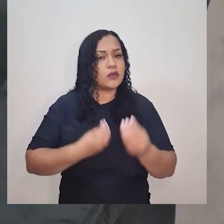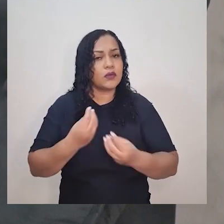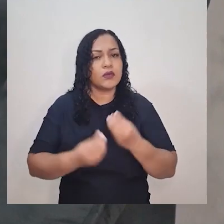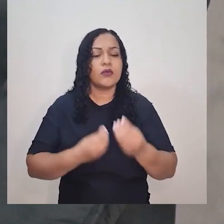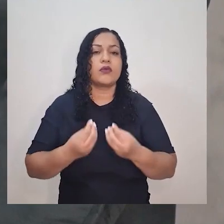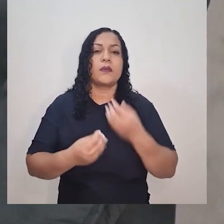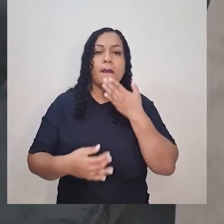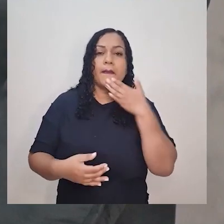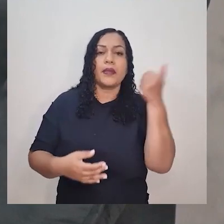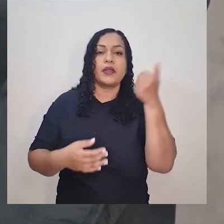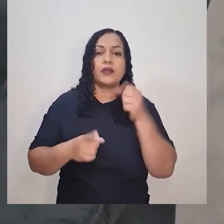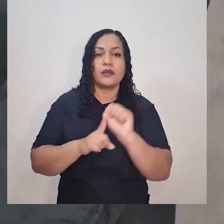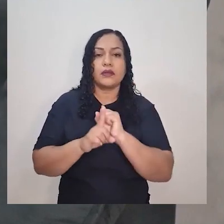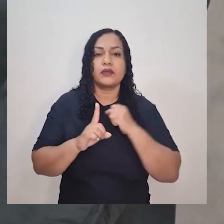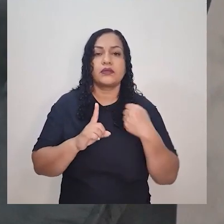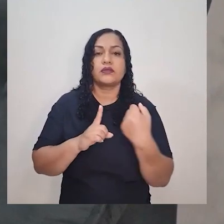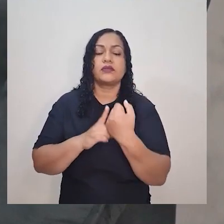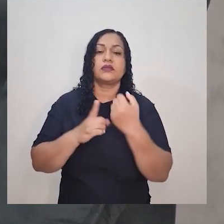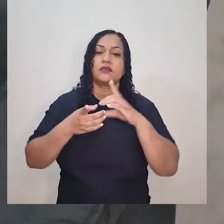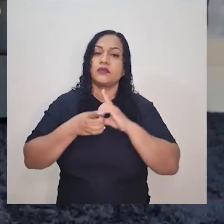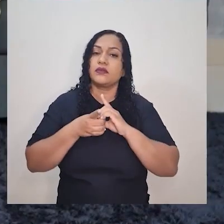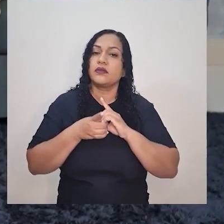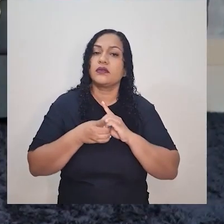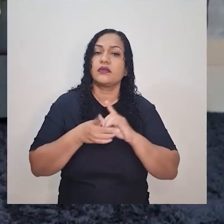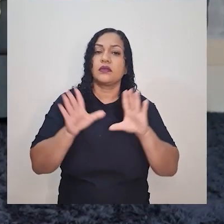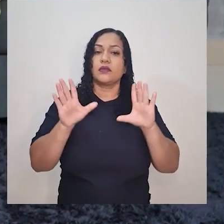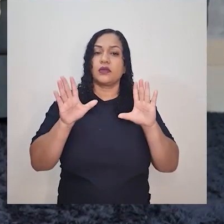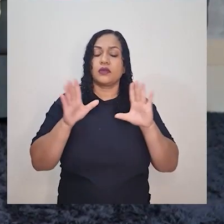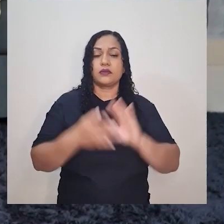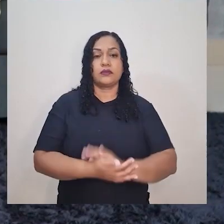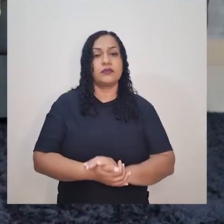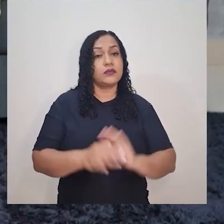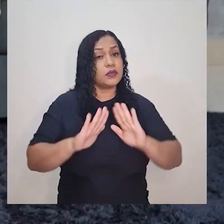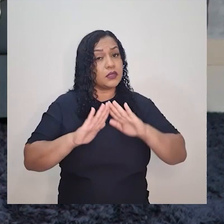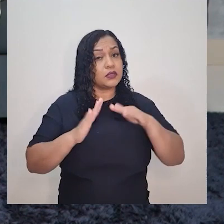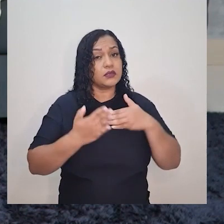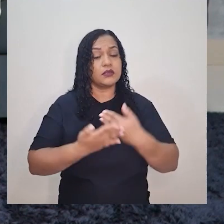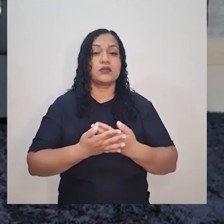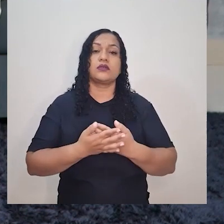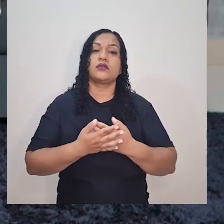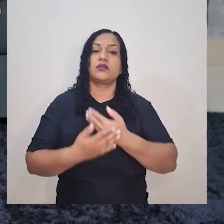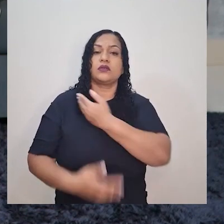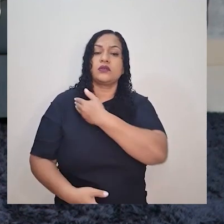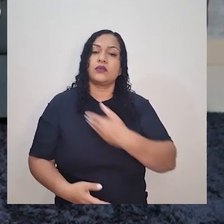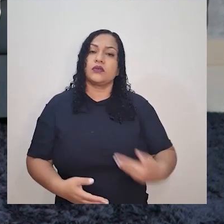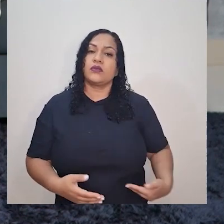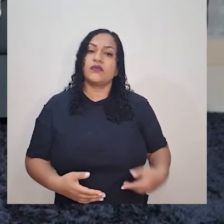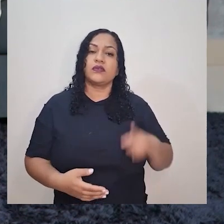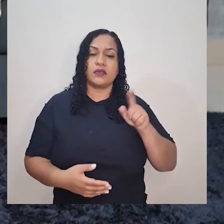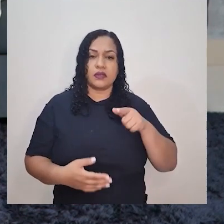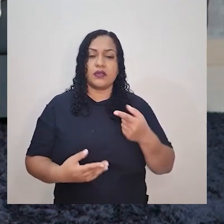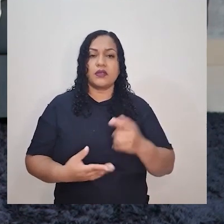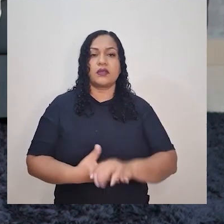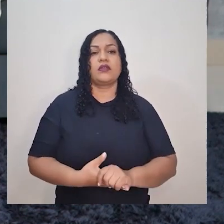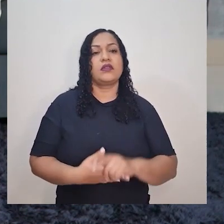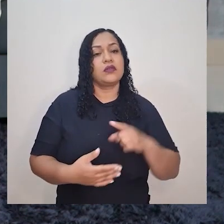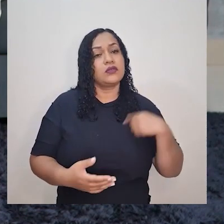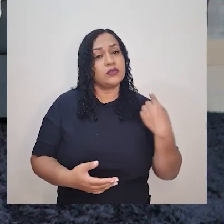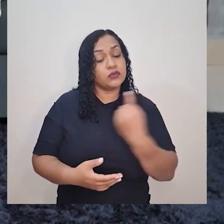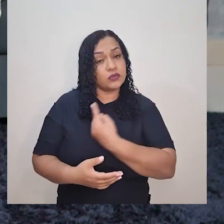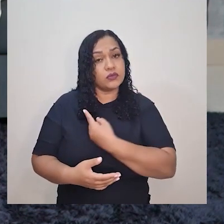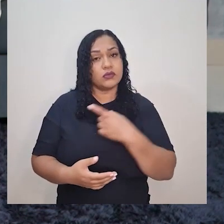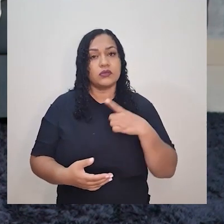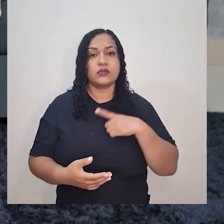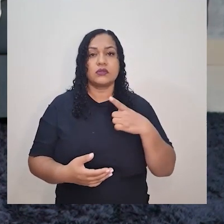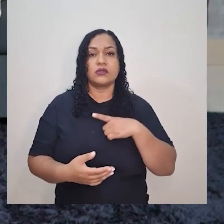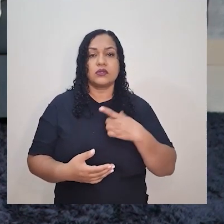sociedade, uma sociedade mais democrática. E enquanto escola pública, a contribuição é exatamente essa, é onde nós